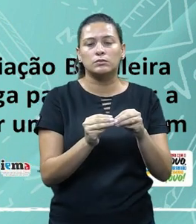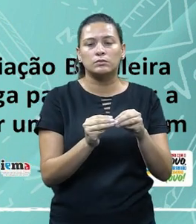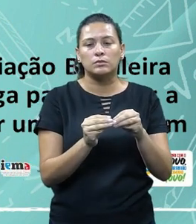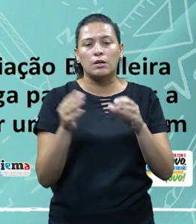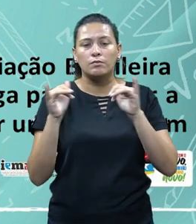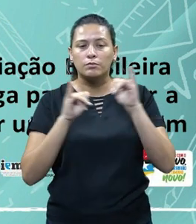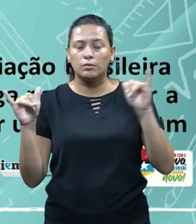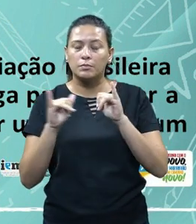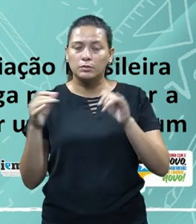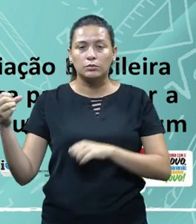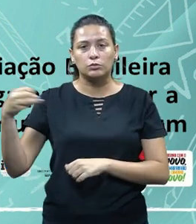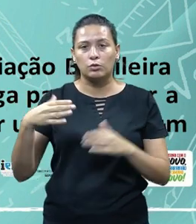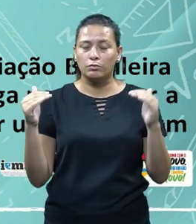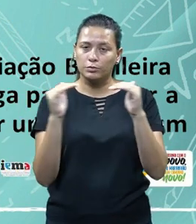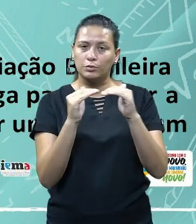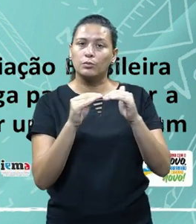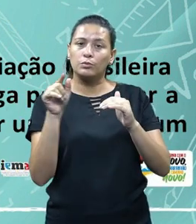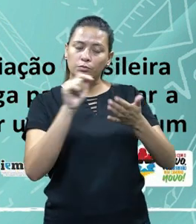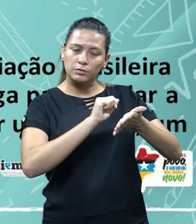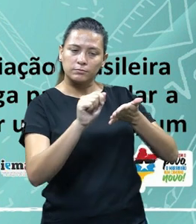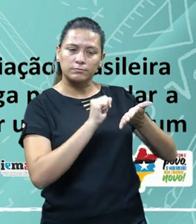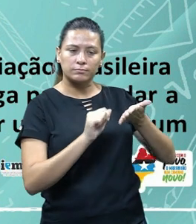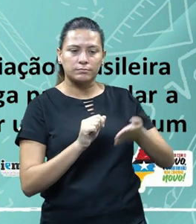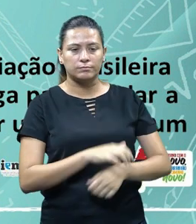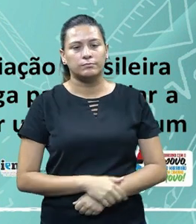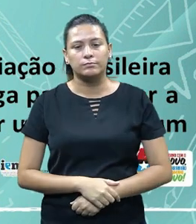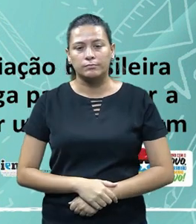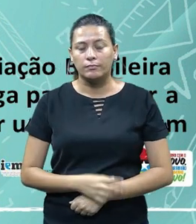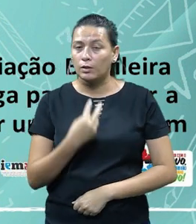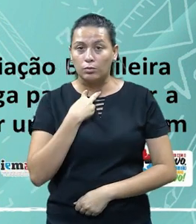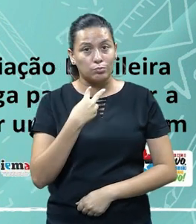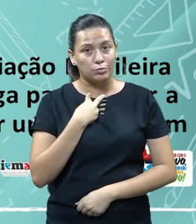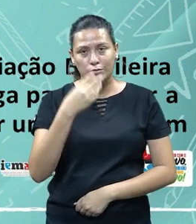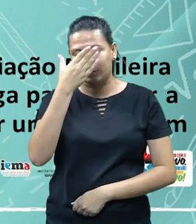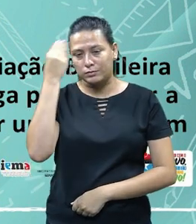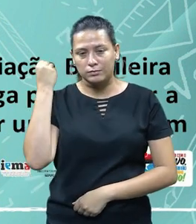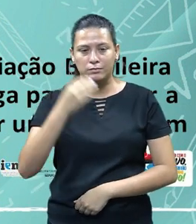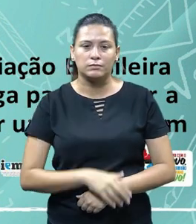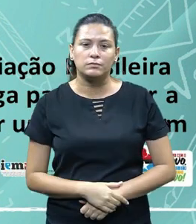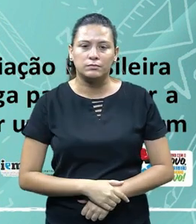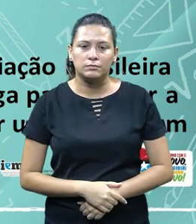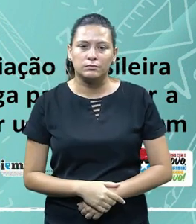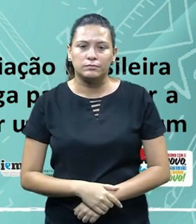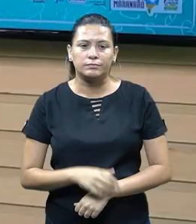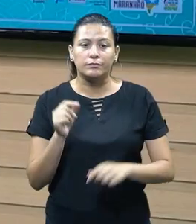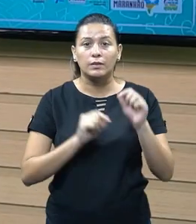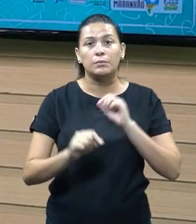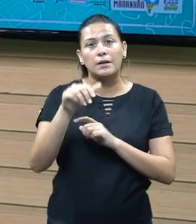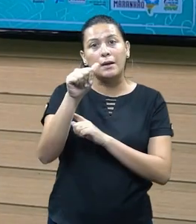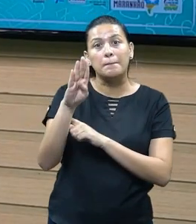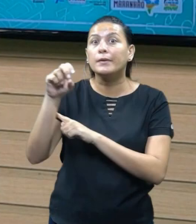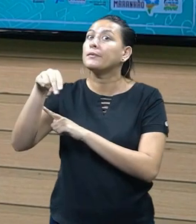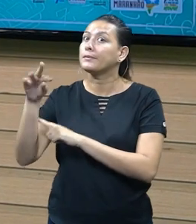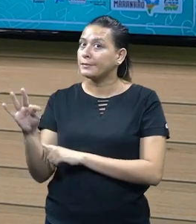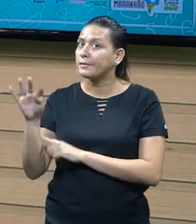aquelas que você fichou e a gente não pode esquecer porque isso é fundamental aperte sem querer voltando